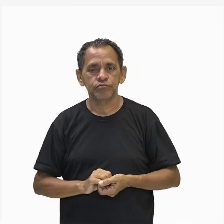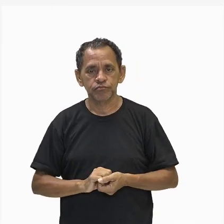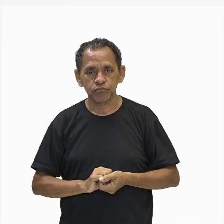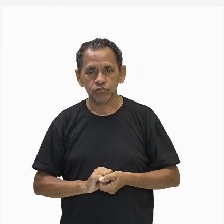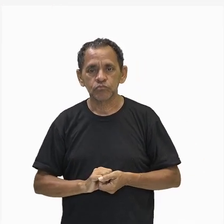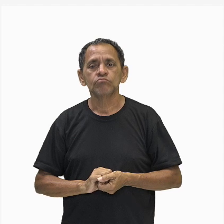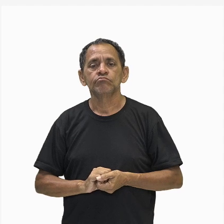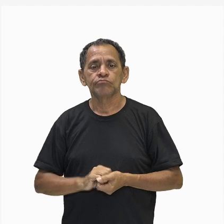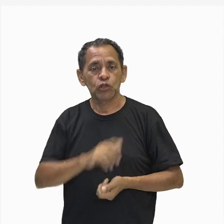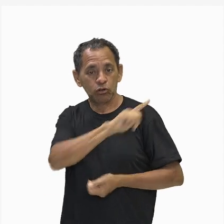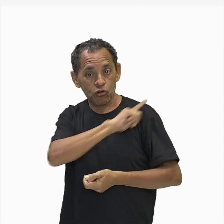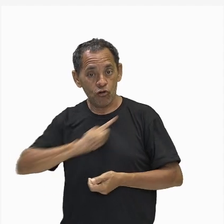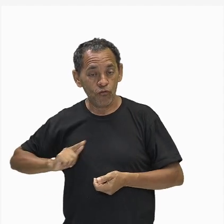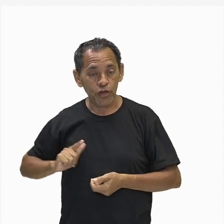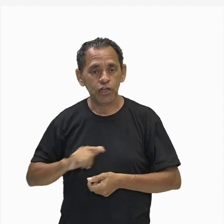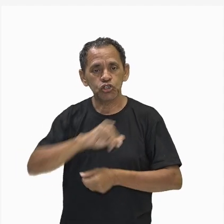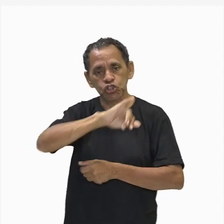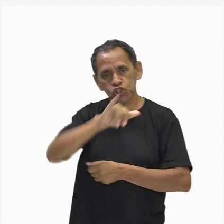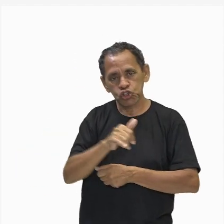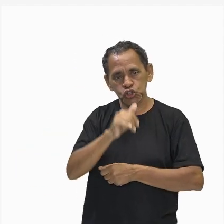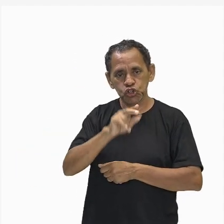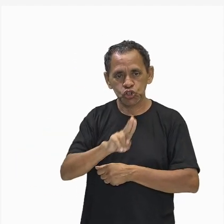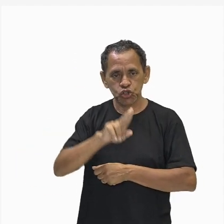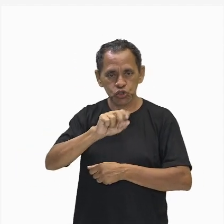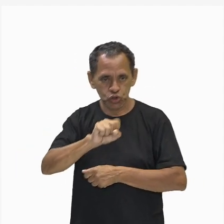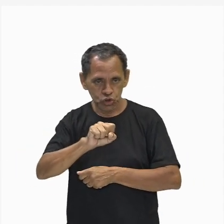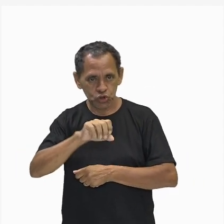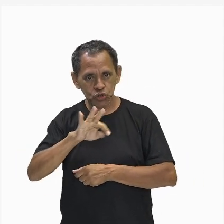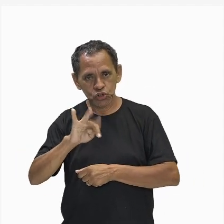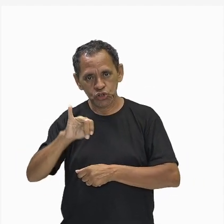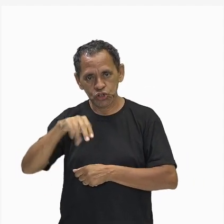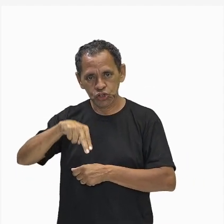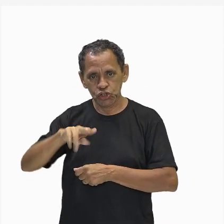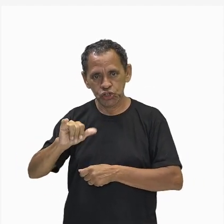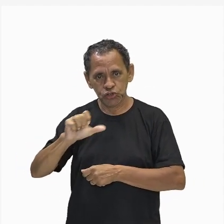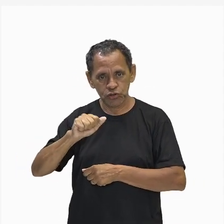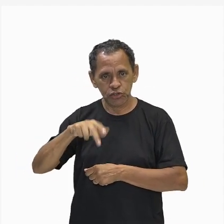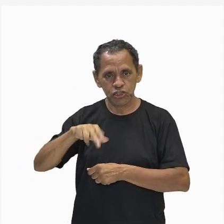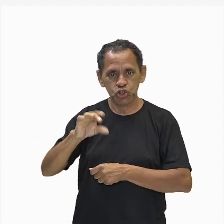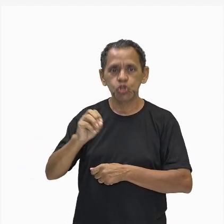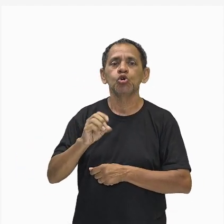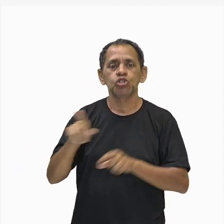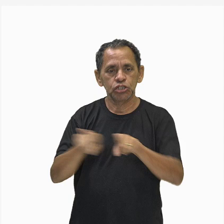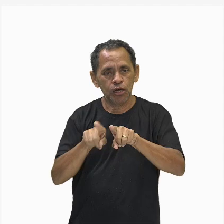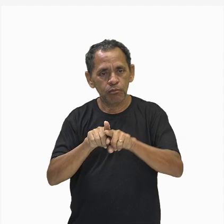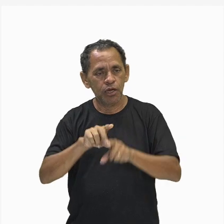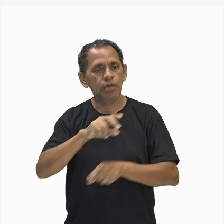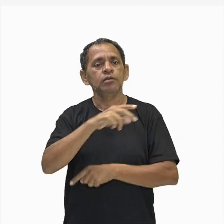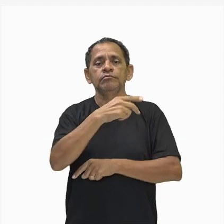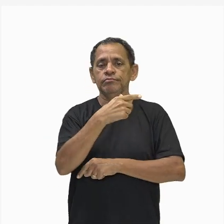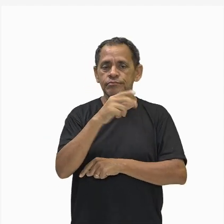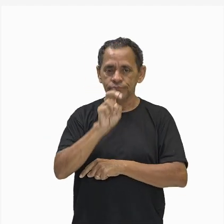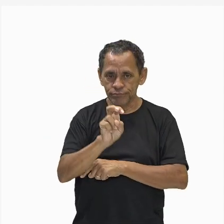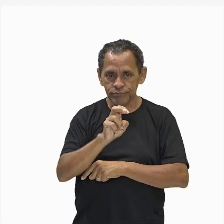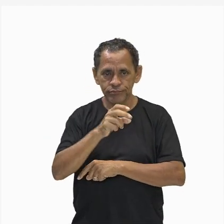então, aí o governo do Justiniano. Durante, então, aí o governo de Justiniano, 527